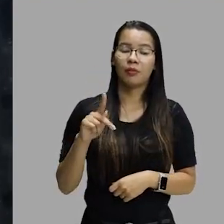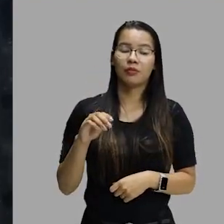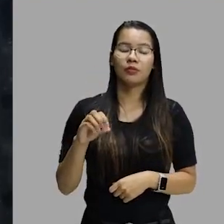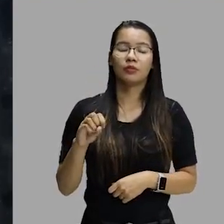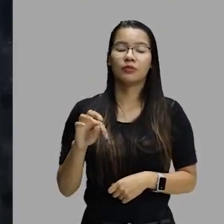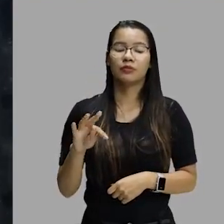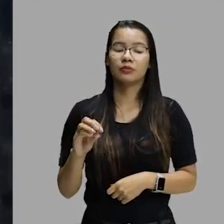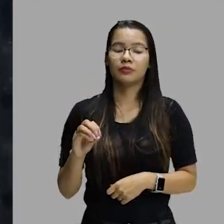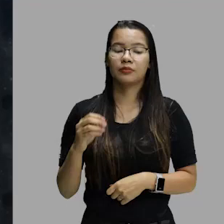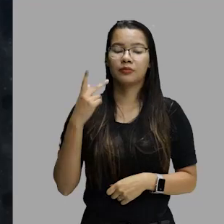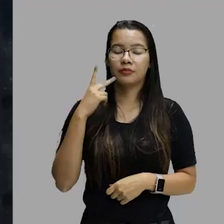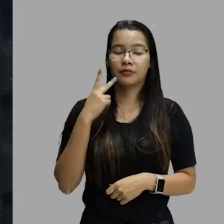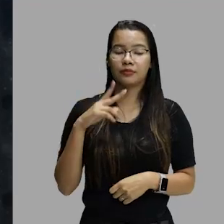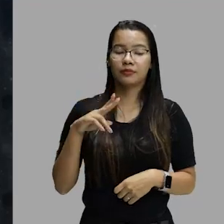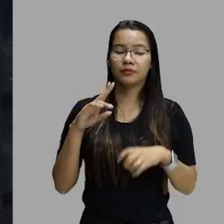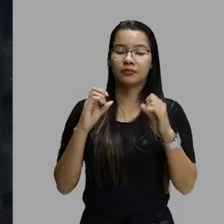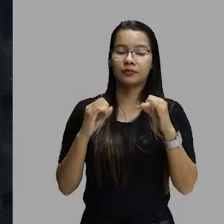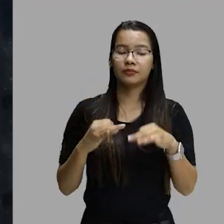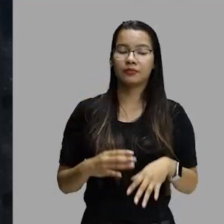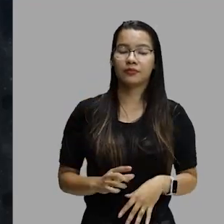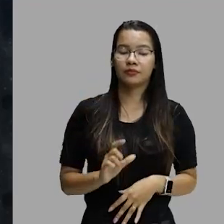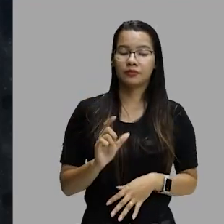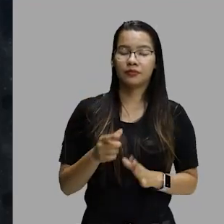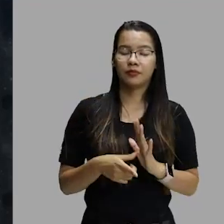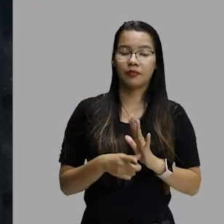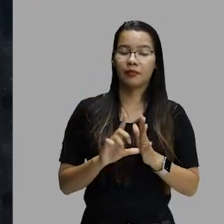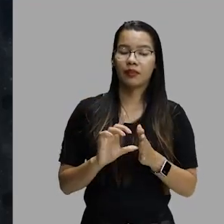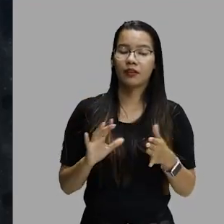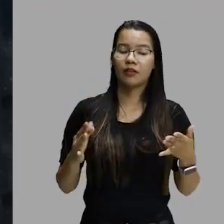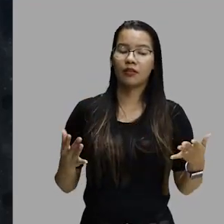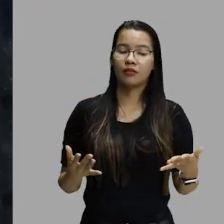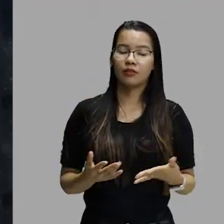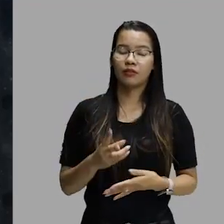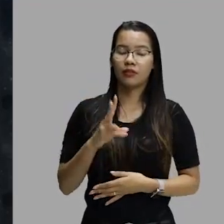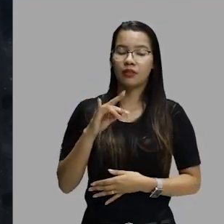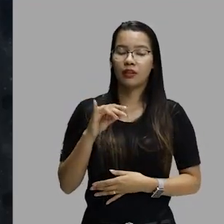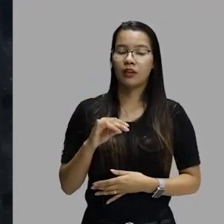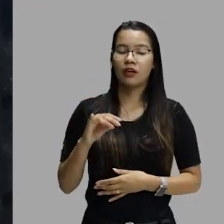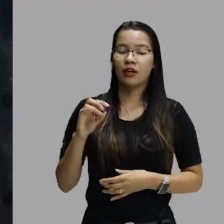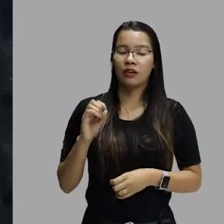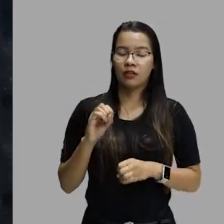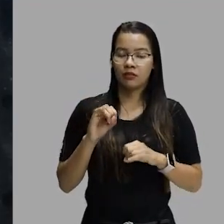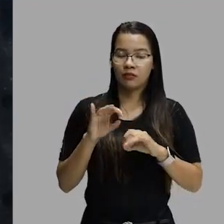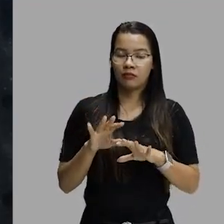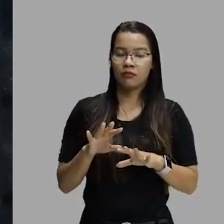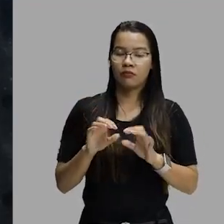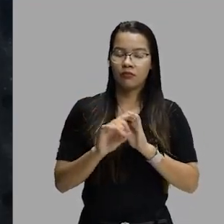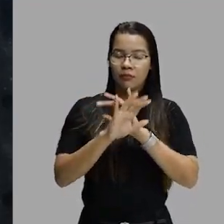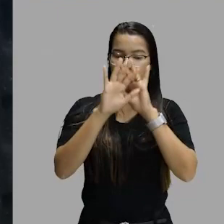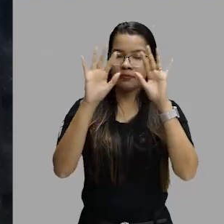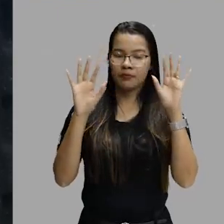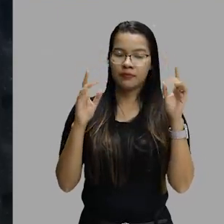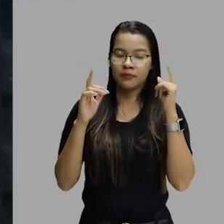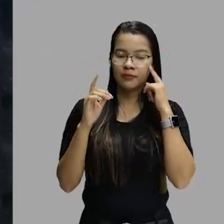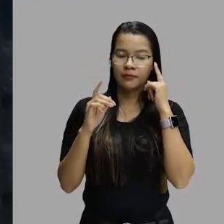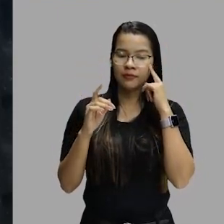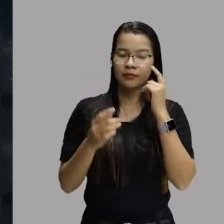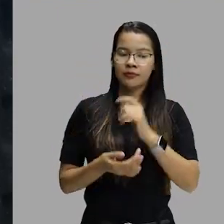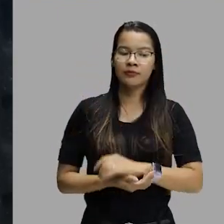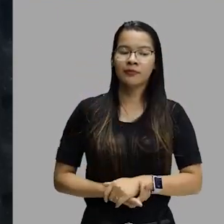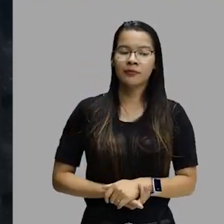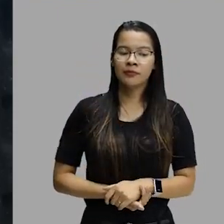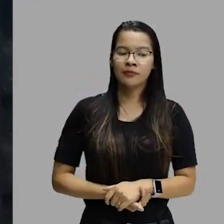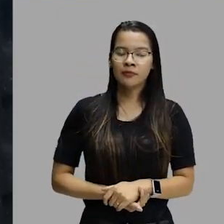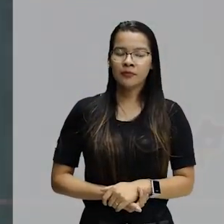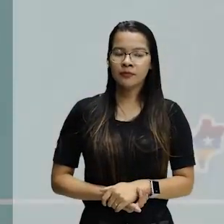explicação àquele termo anterior, certo? Então, ele vai realçar um pensamento, ele vai deixar a ideia mais clara.